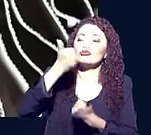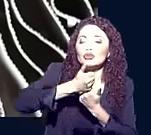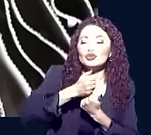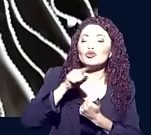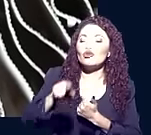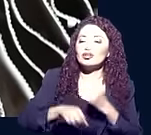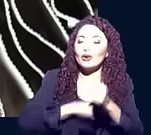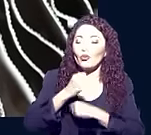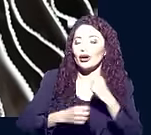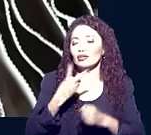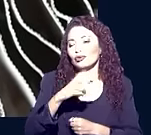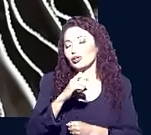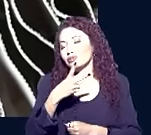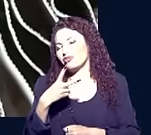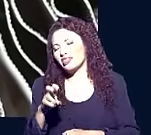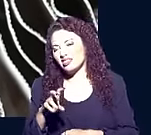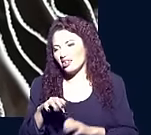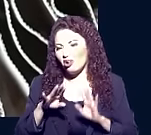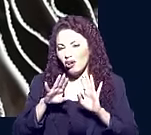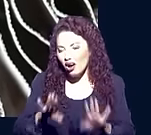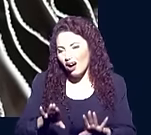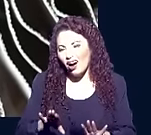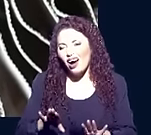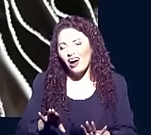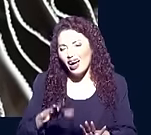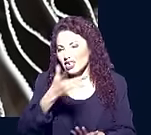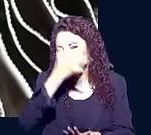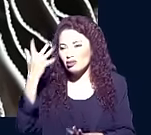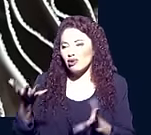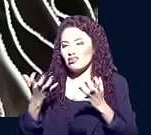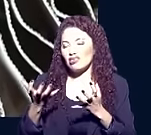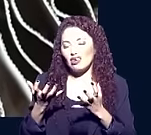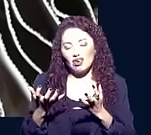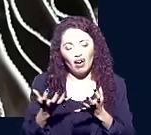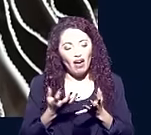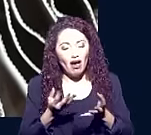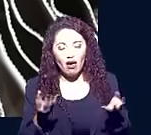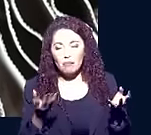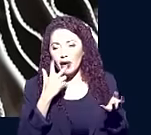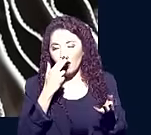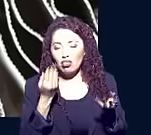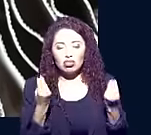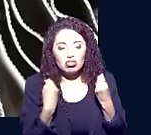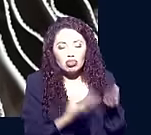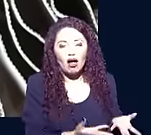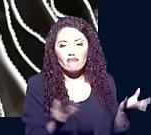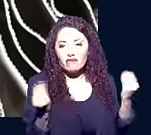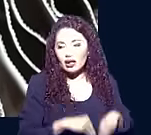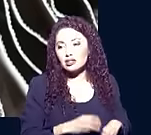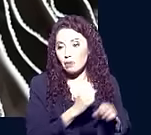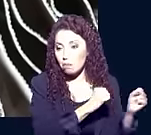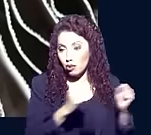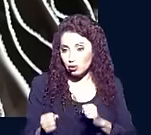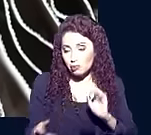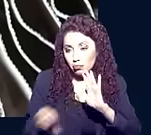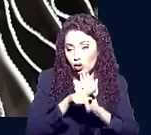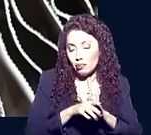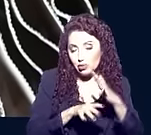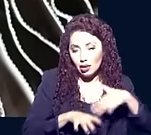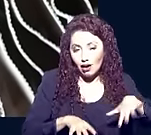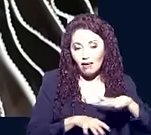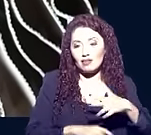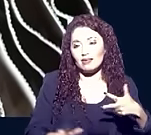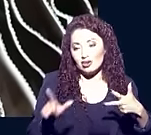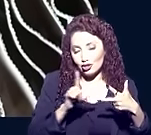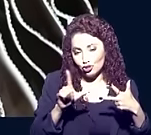quer enfraquecer o poder legislativo Eu já conversei com todos os que naturalmente tem eh a